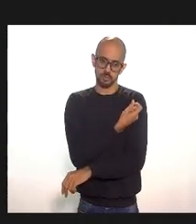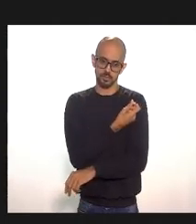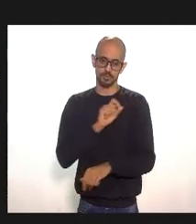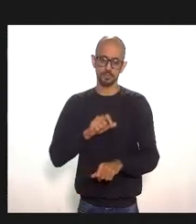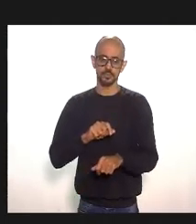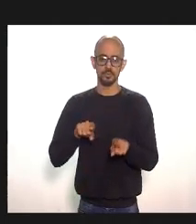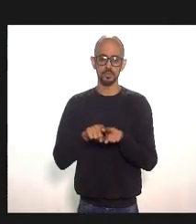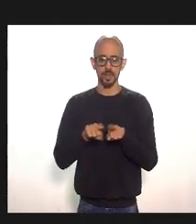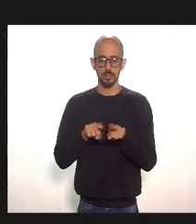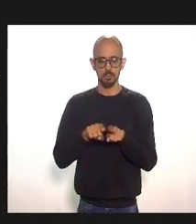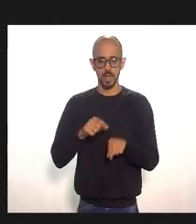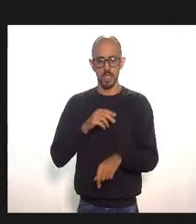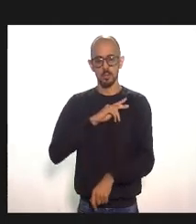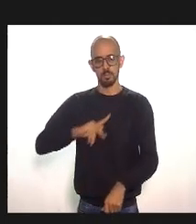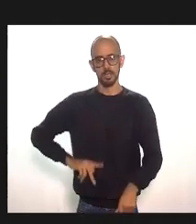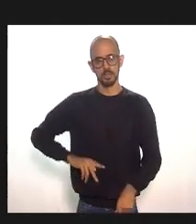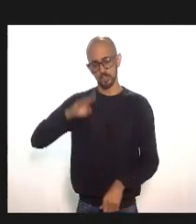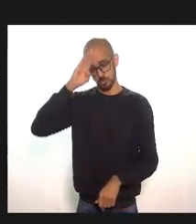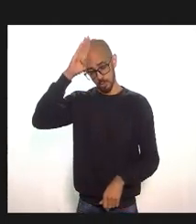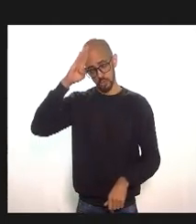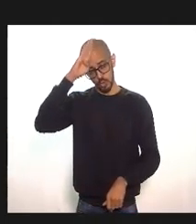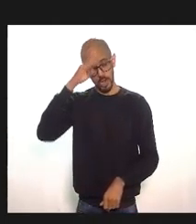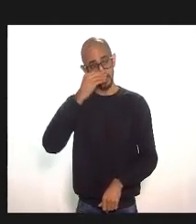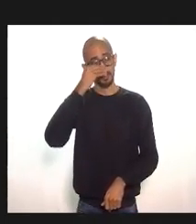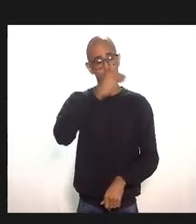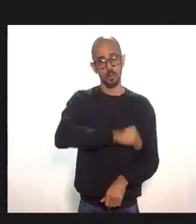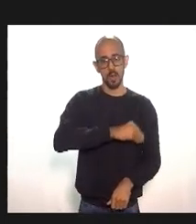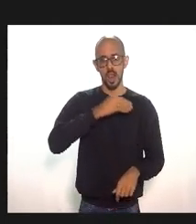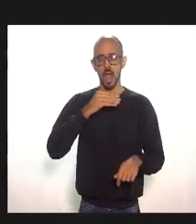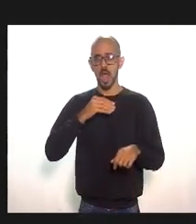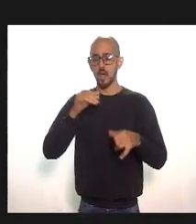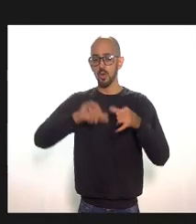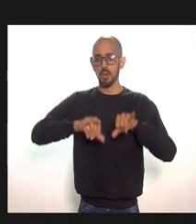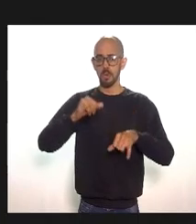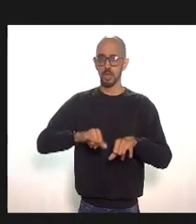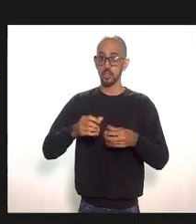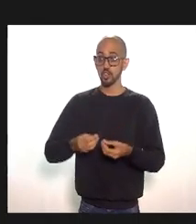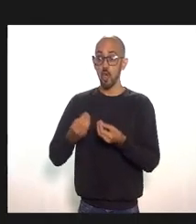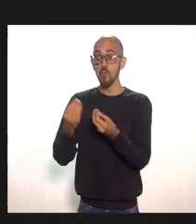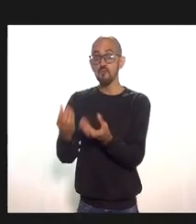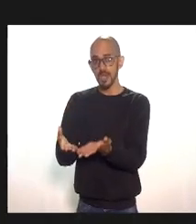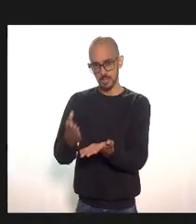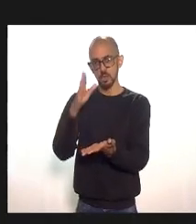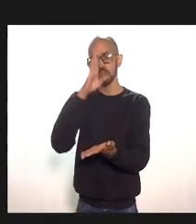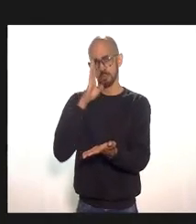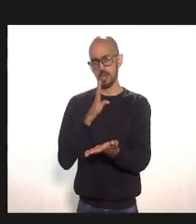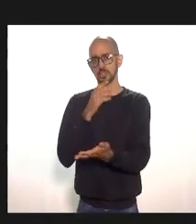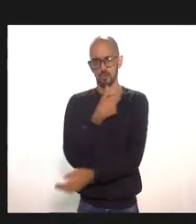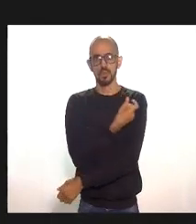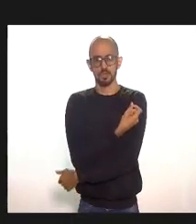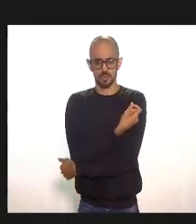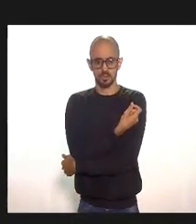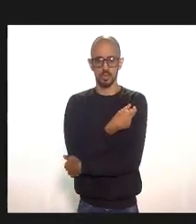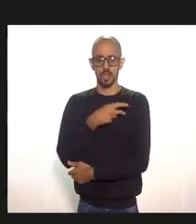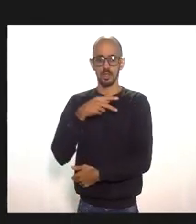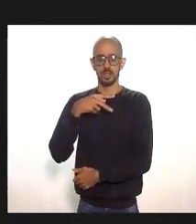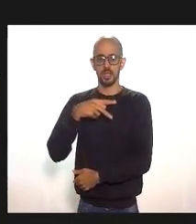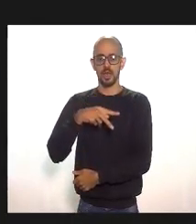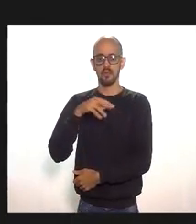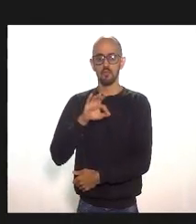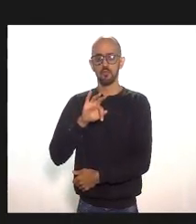Bolsonaro, desdenhou de laboratórios que ofereciam vacinas para o Brasil. A gente tem um exemplo mais notório da Pfizer, que